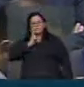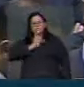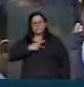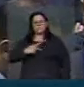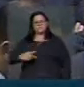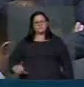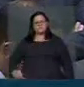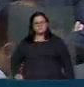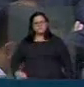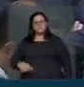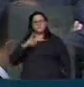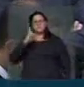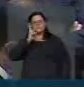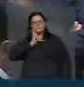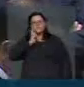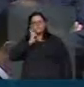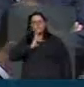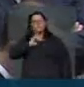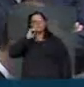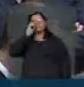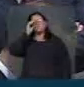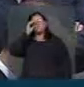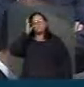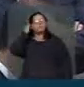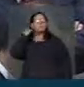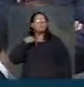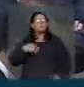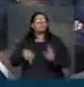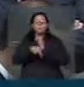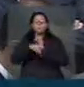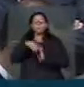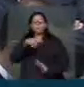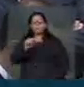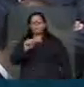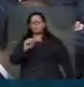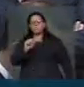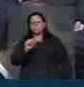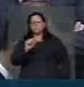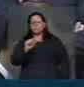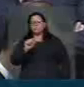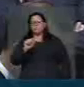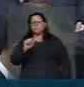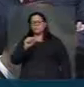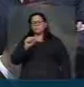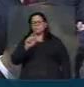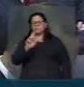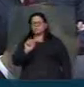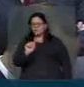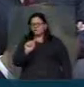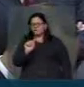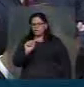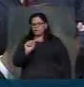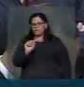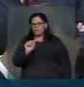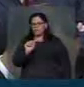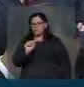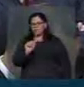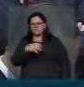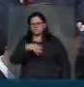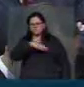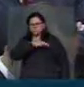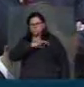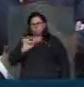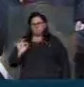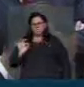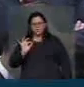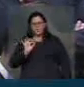Maricá, e o vereador Marcelo Viana, que é também da Câmara de Maricá, tiveram a credencial de